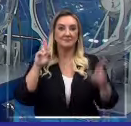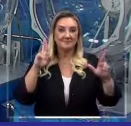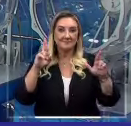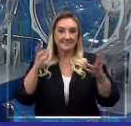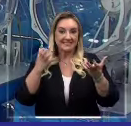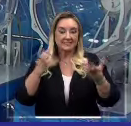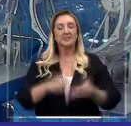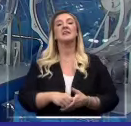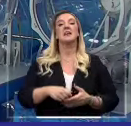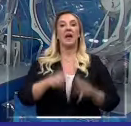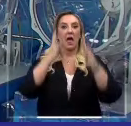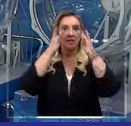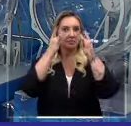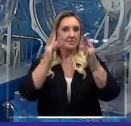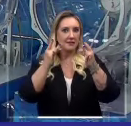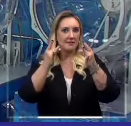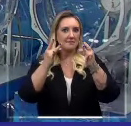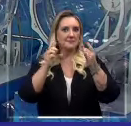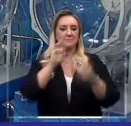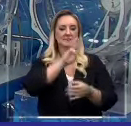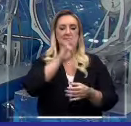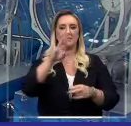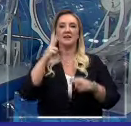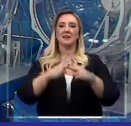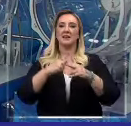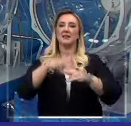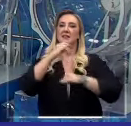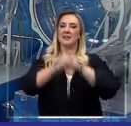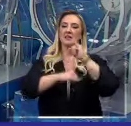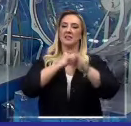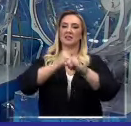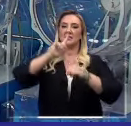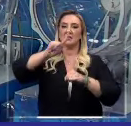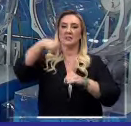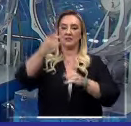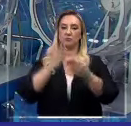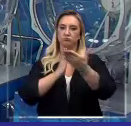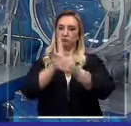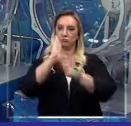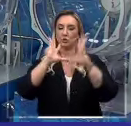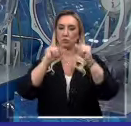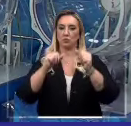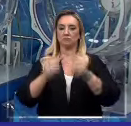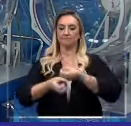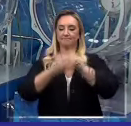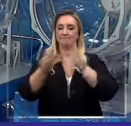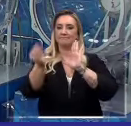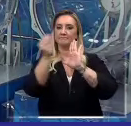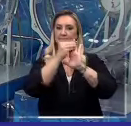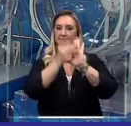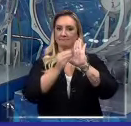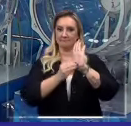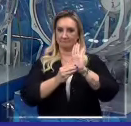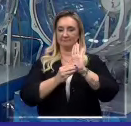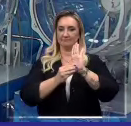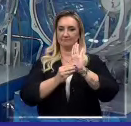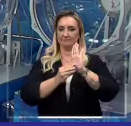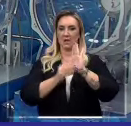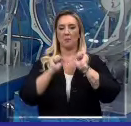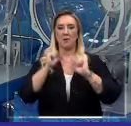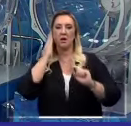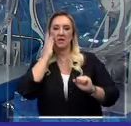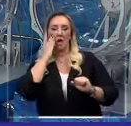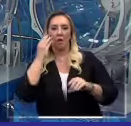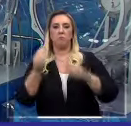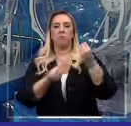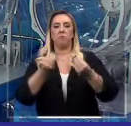esperava? Fique atenta, fique atento à página da Caixa na internet, porque logo após a apuração, todas as informações serão publicadas. Você poderá